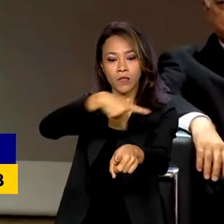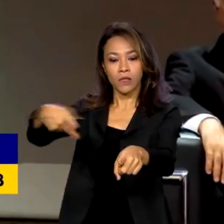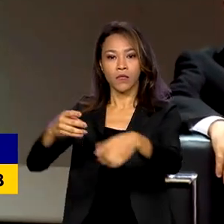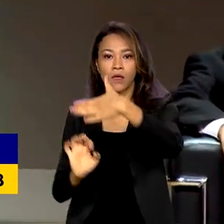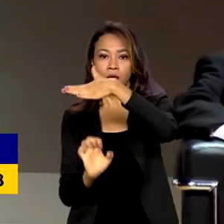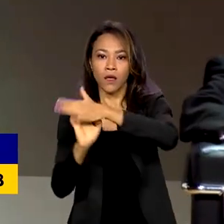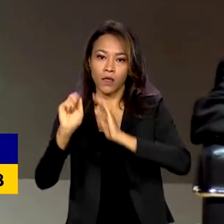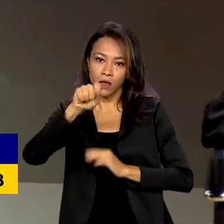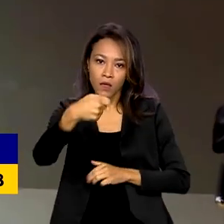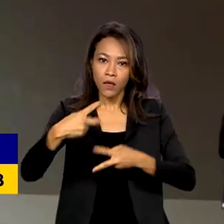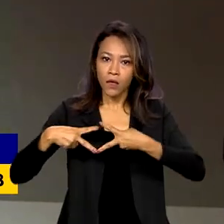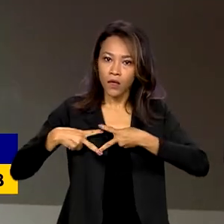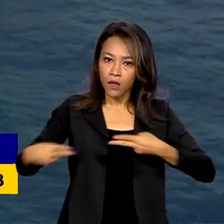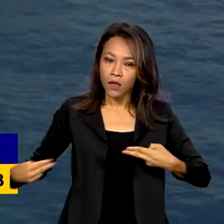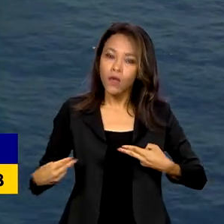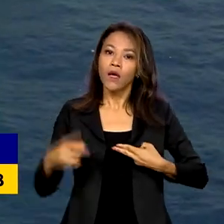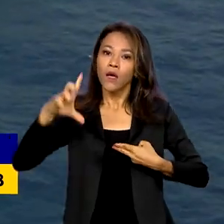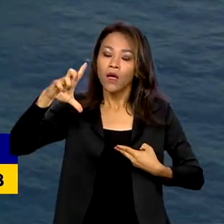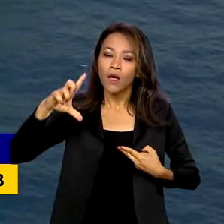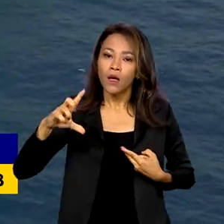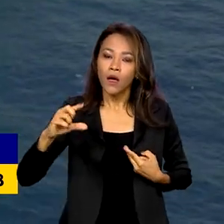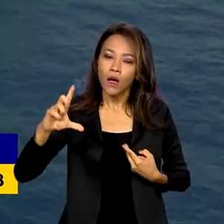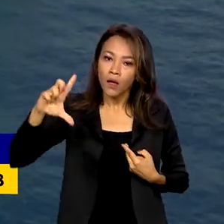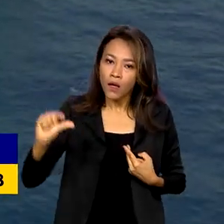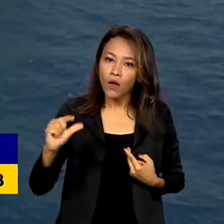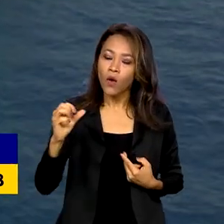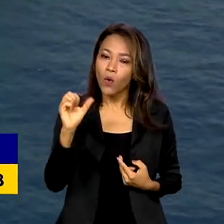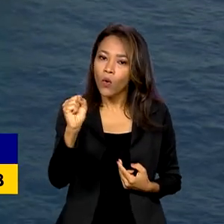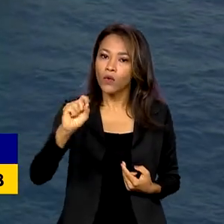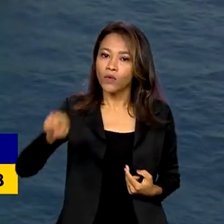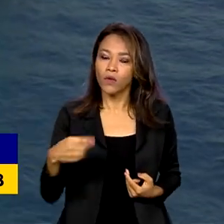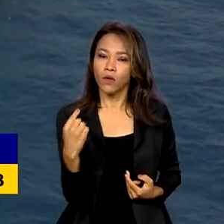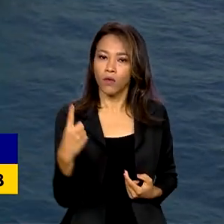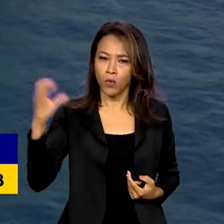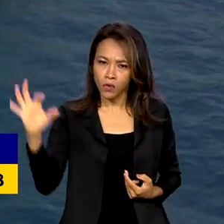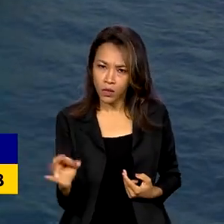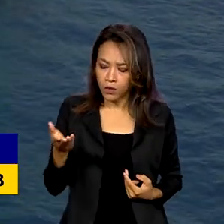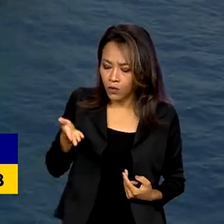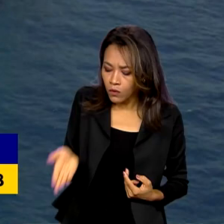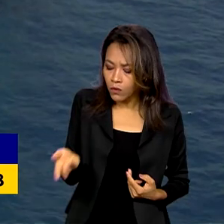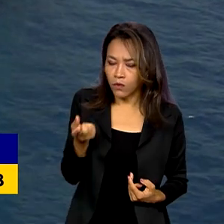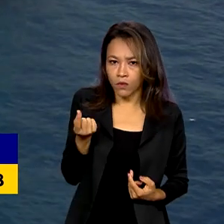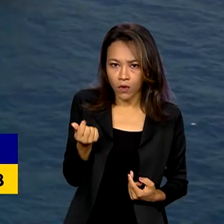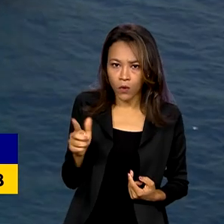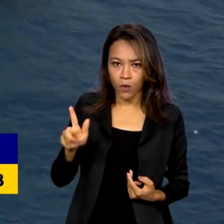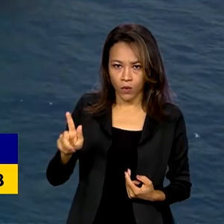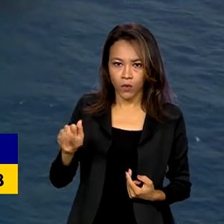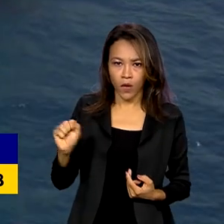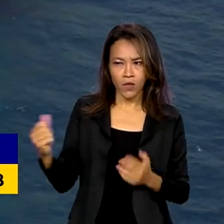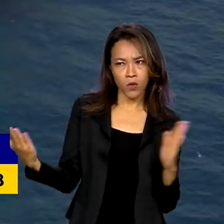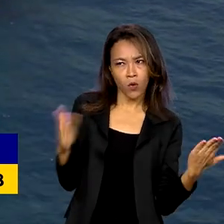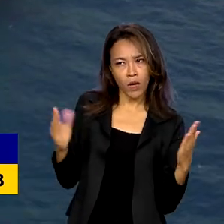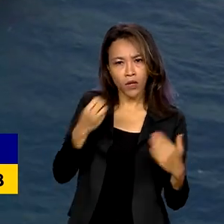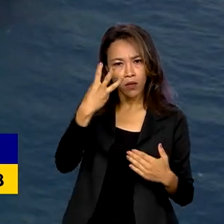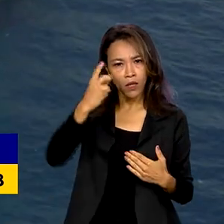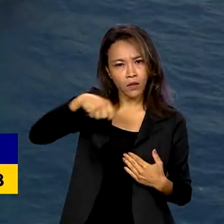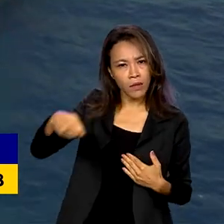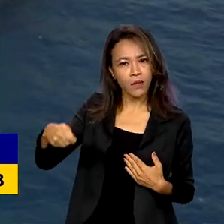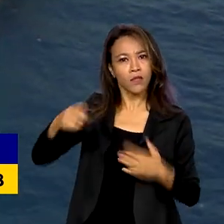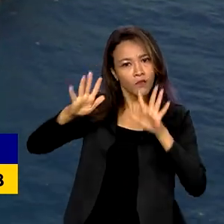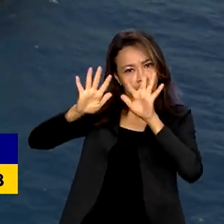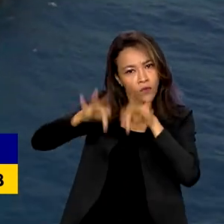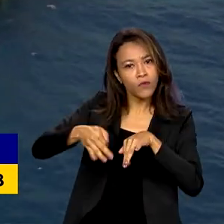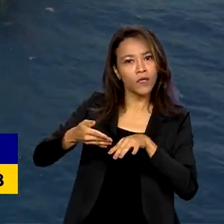a redução média de 8,1% no preço do gás natural em relação ao trimestre encerrado em abril. Os